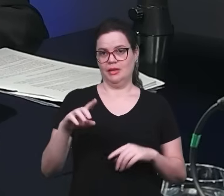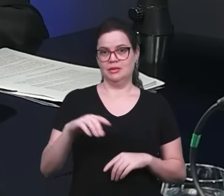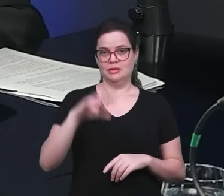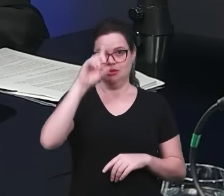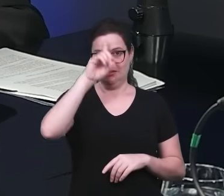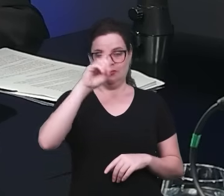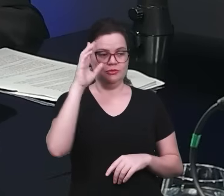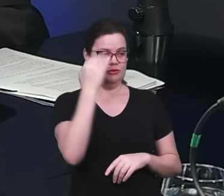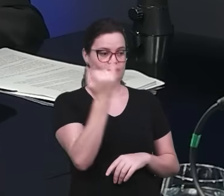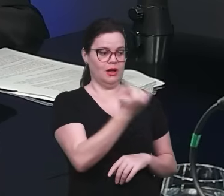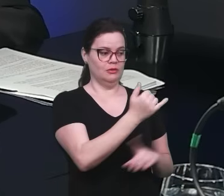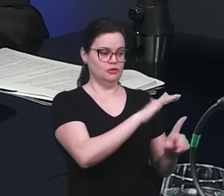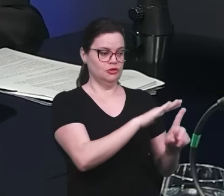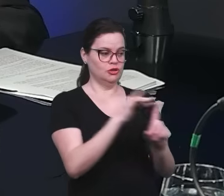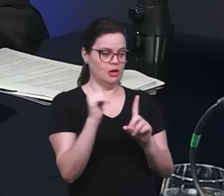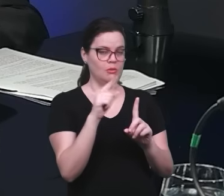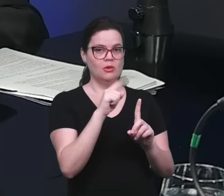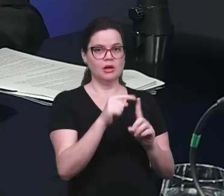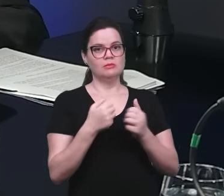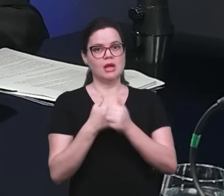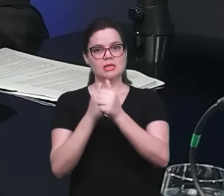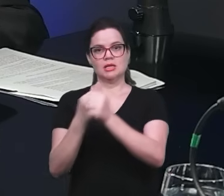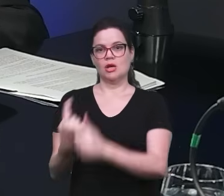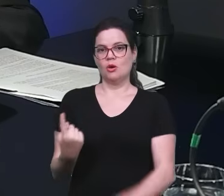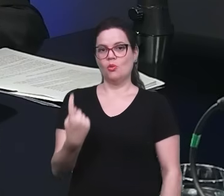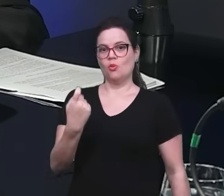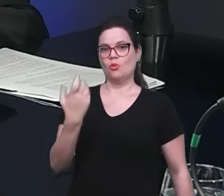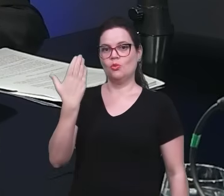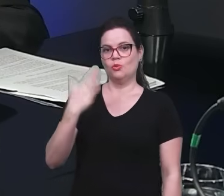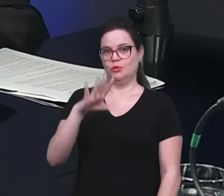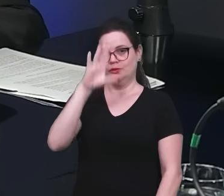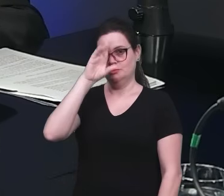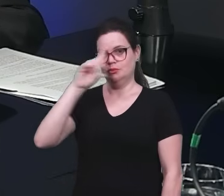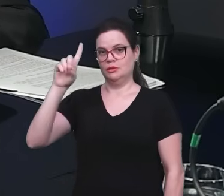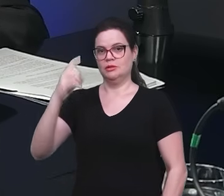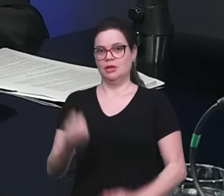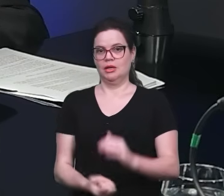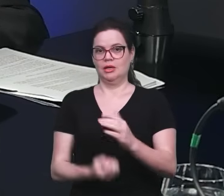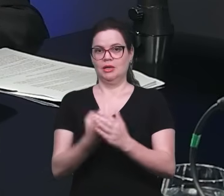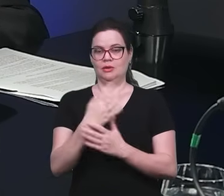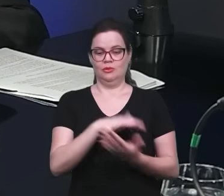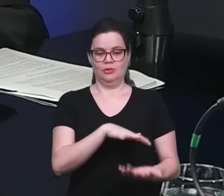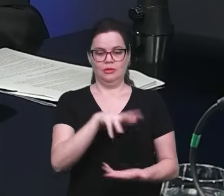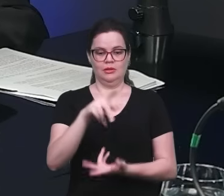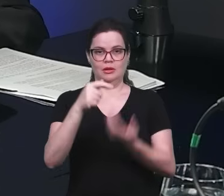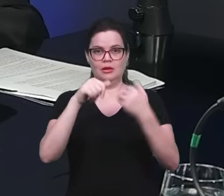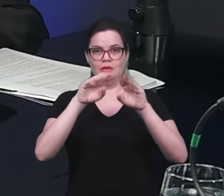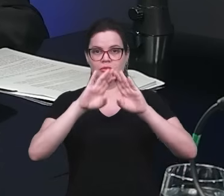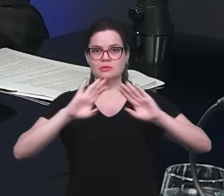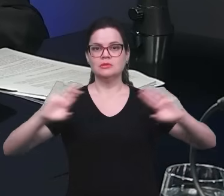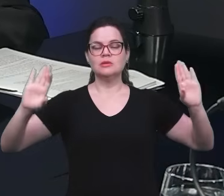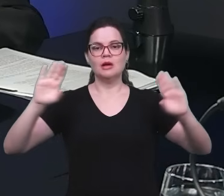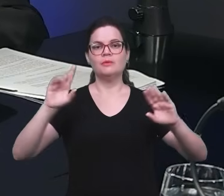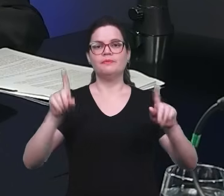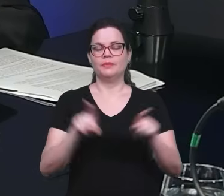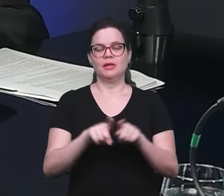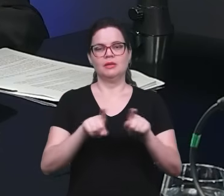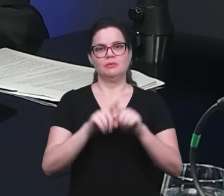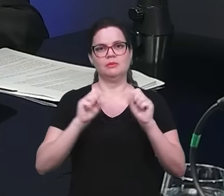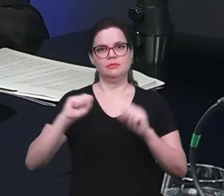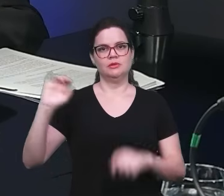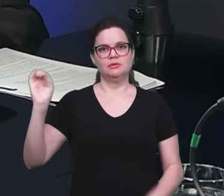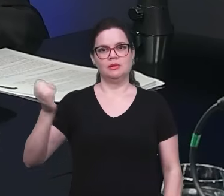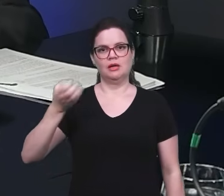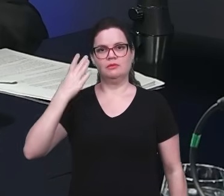seguir um só Deus. Glória a Deus. Um Deus único, Criador dos céus e da terra, e que se revela ao homem e que ama o